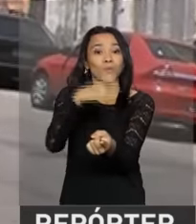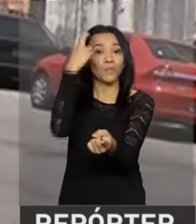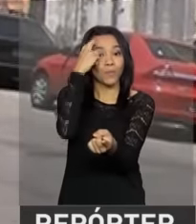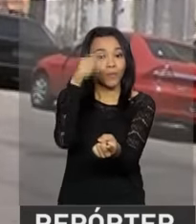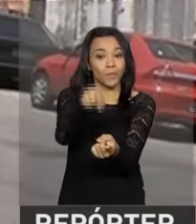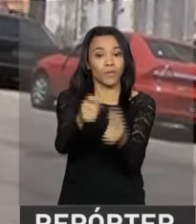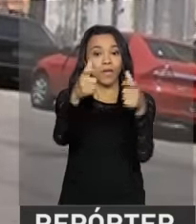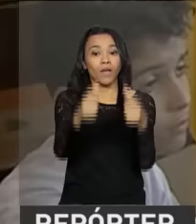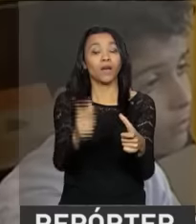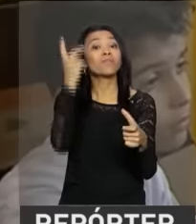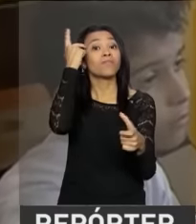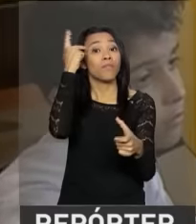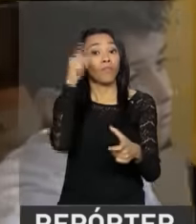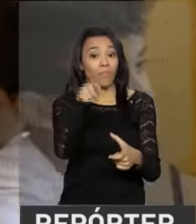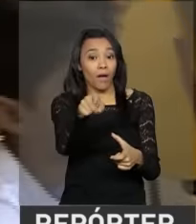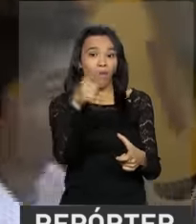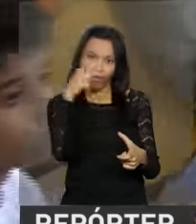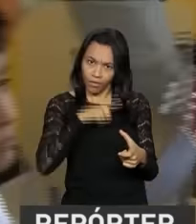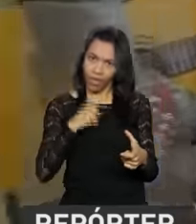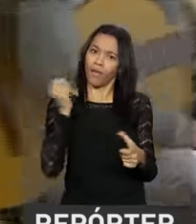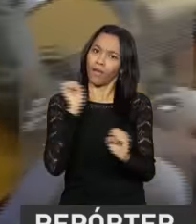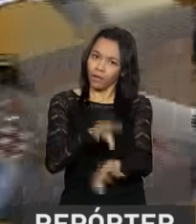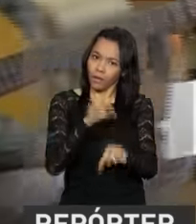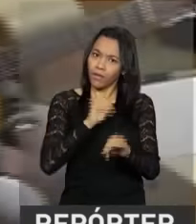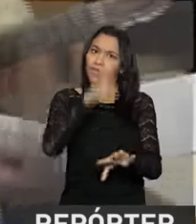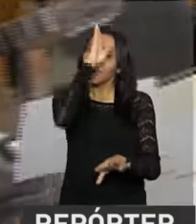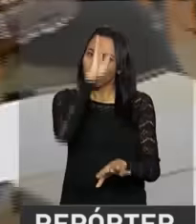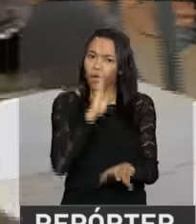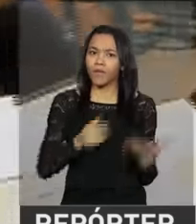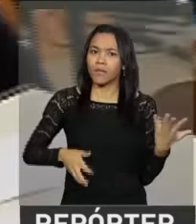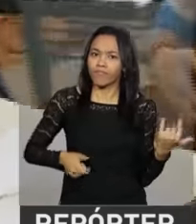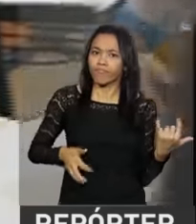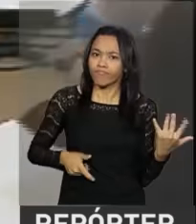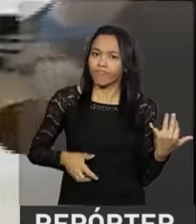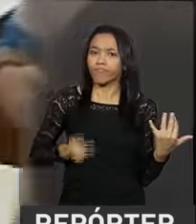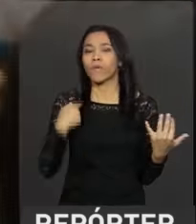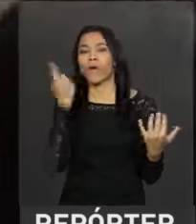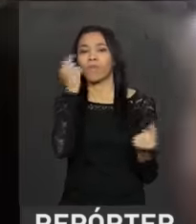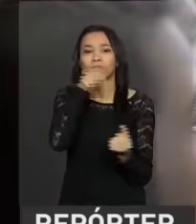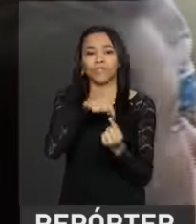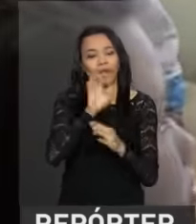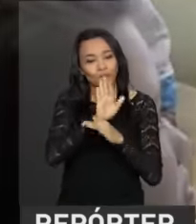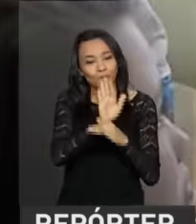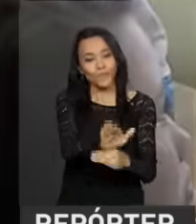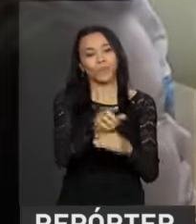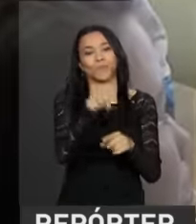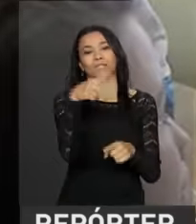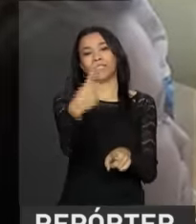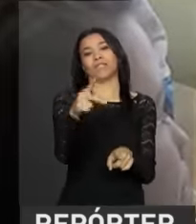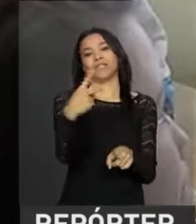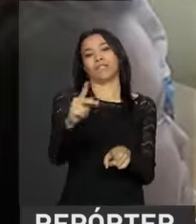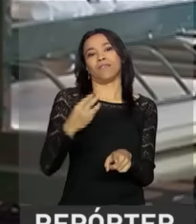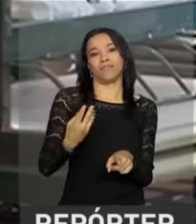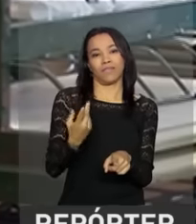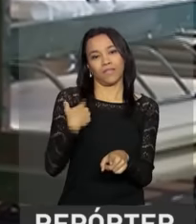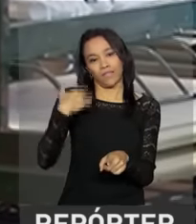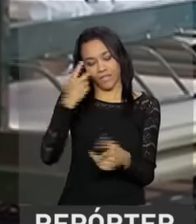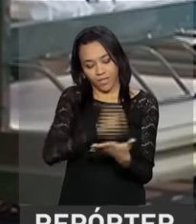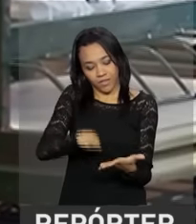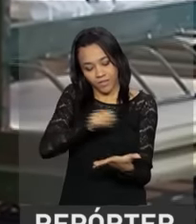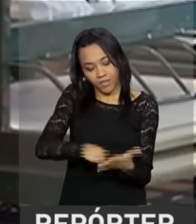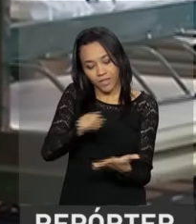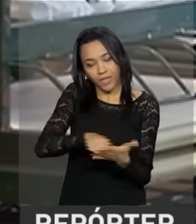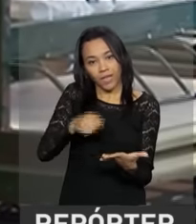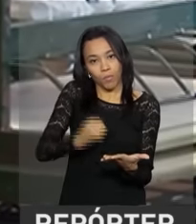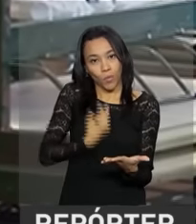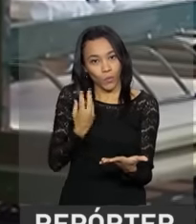zona leste da capital, onde a aula é de graça. A ideia é ajudar no ofício informal de compositor. Ele já